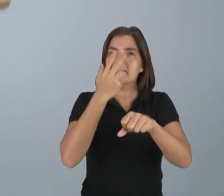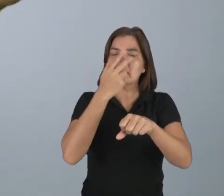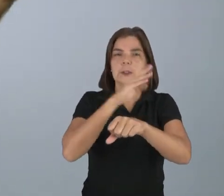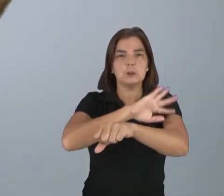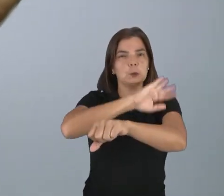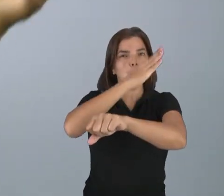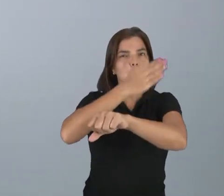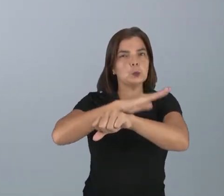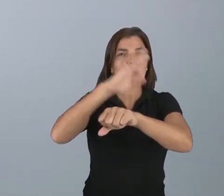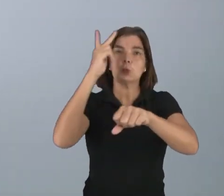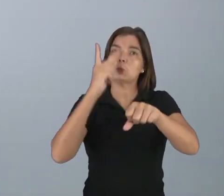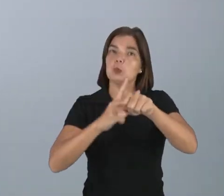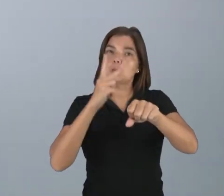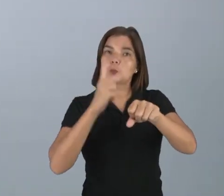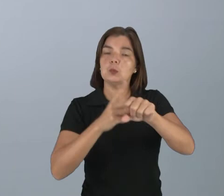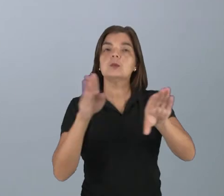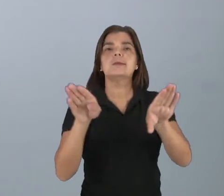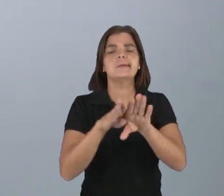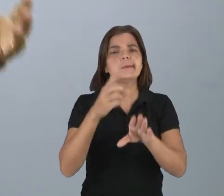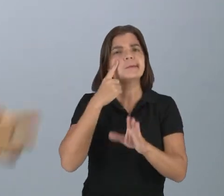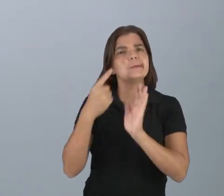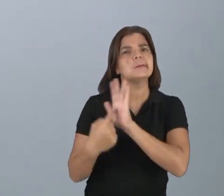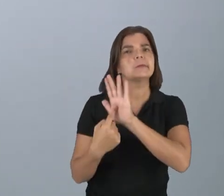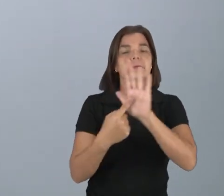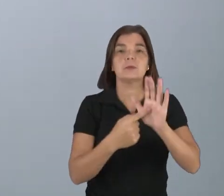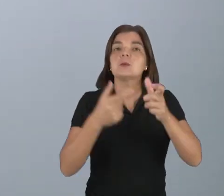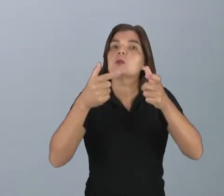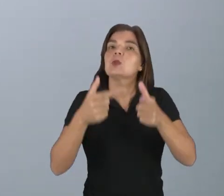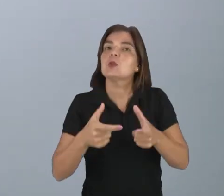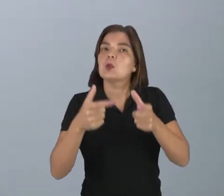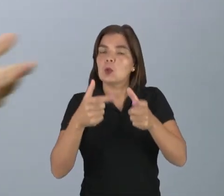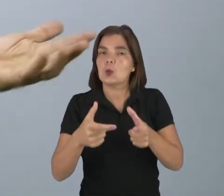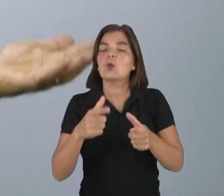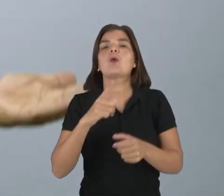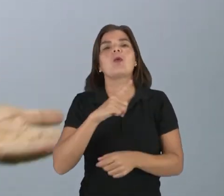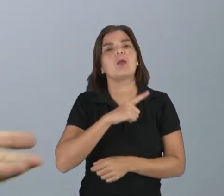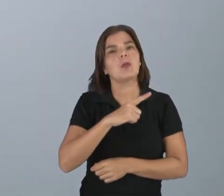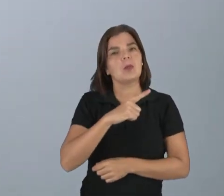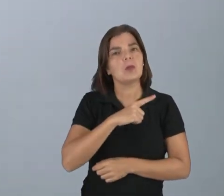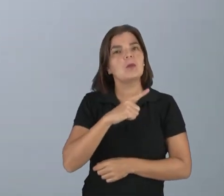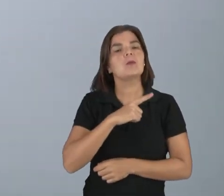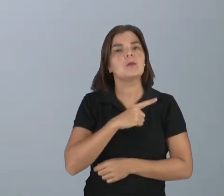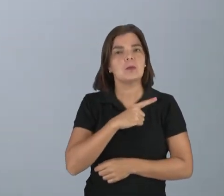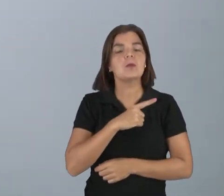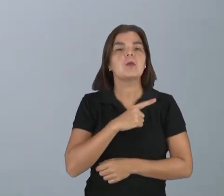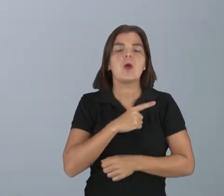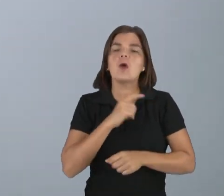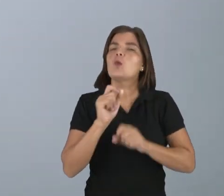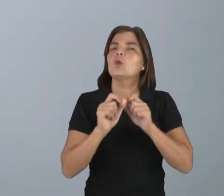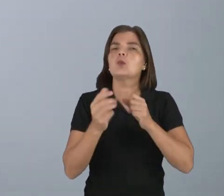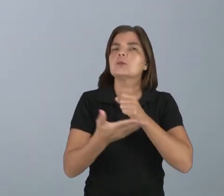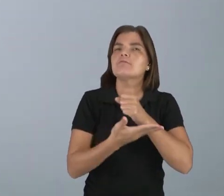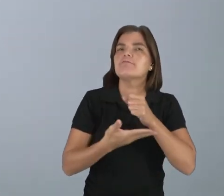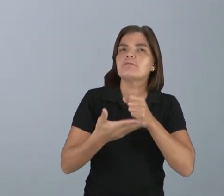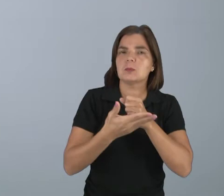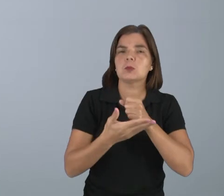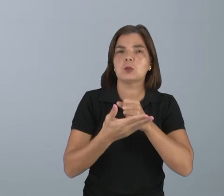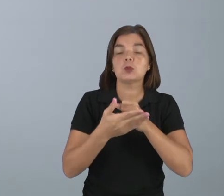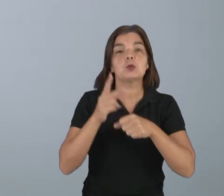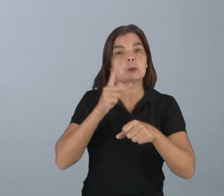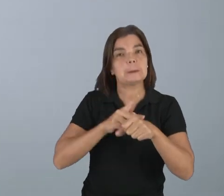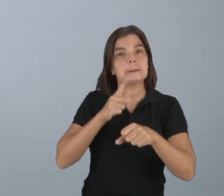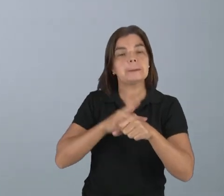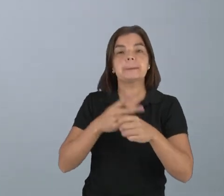crista de rochas que você mostra que aquela região ali tem na sua base bastante